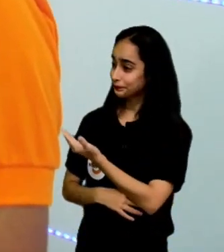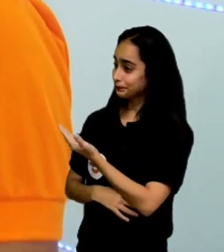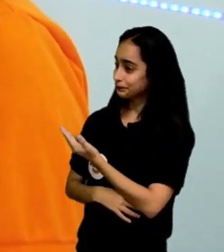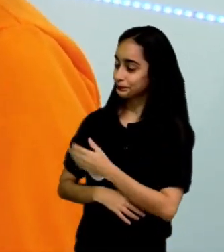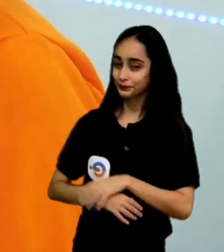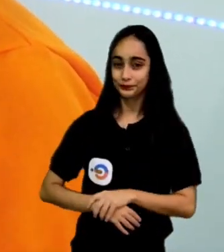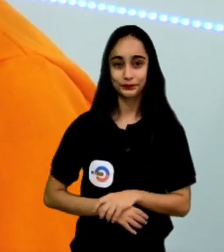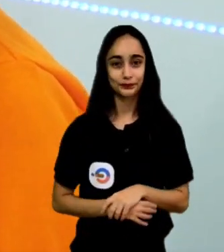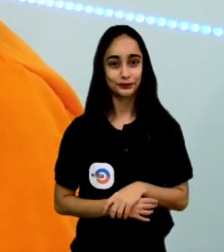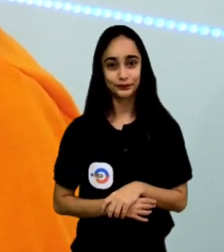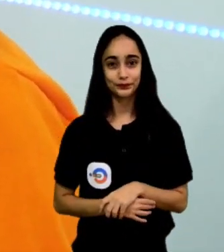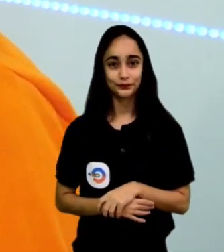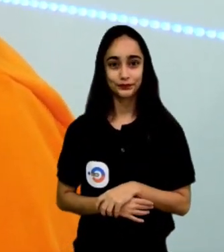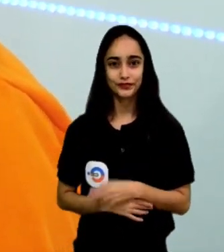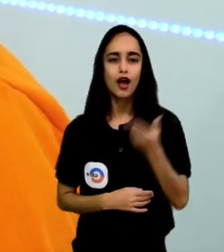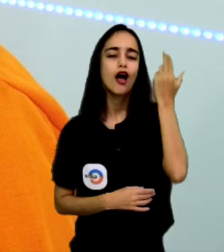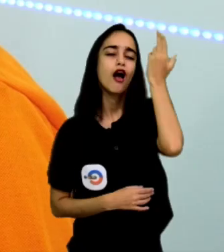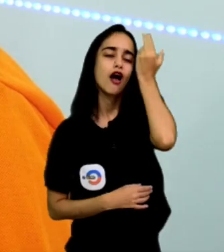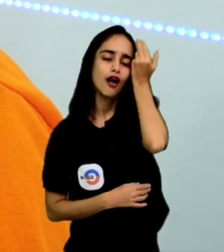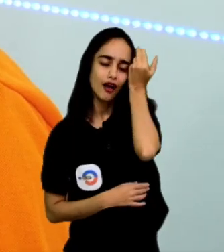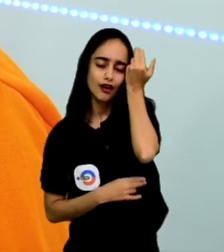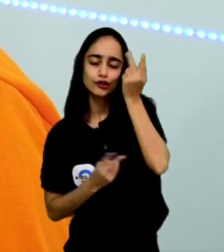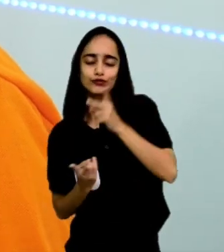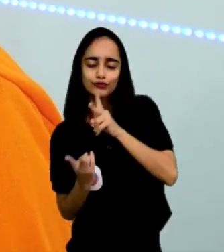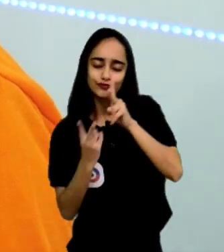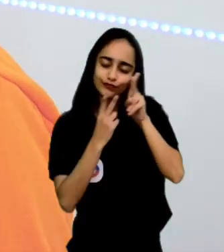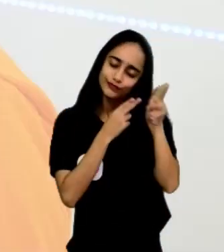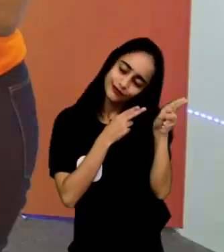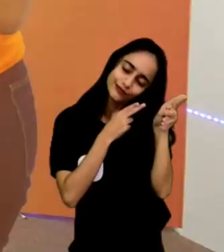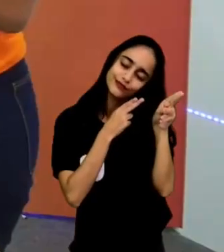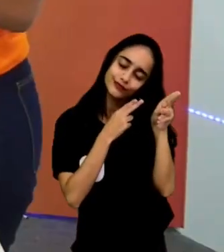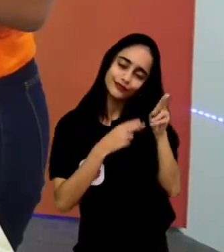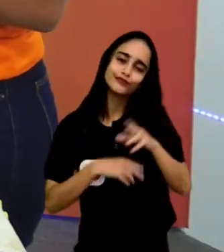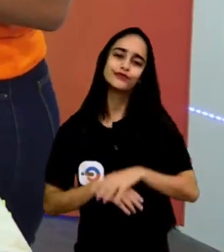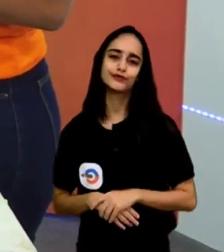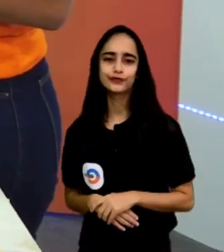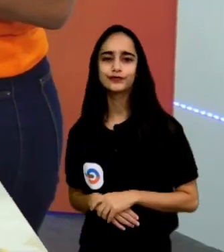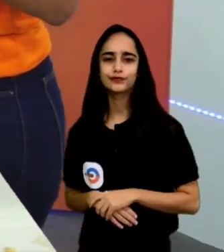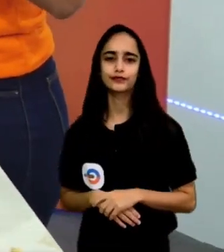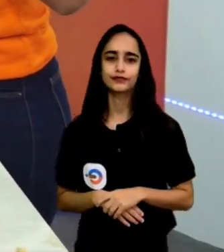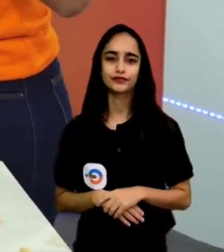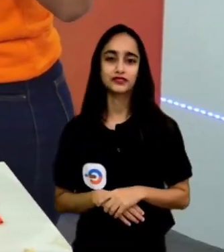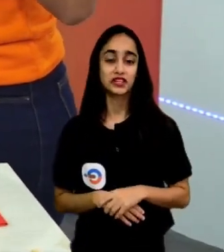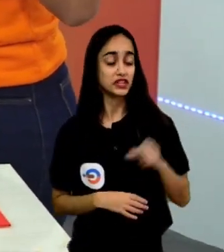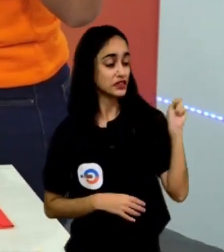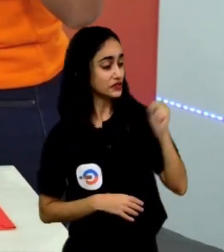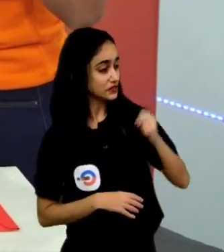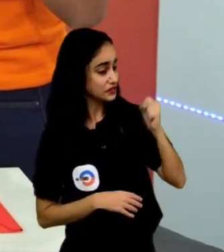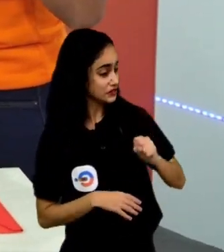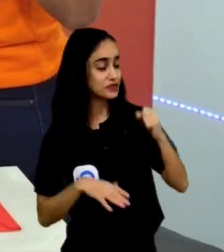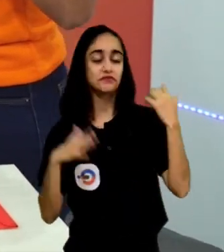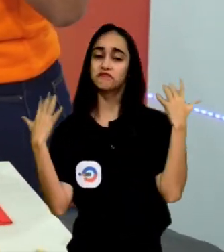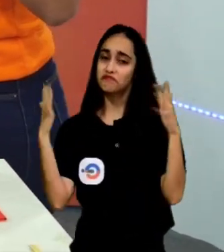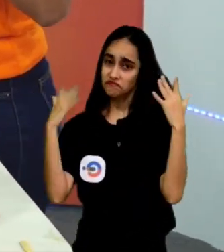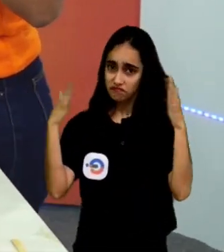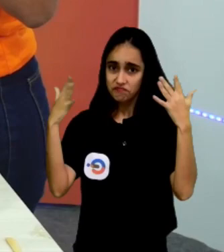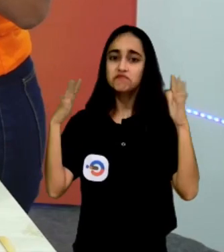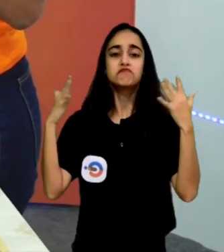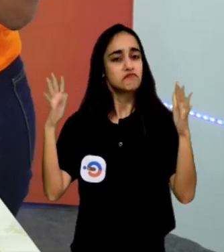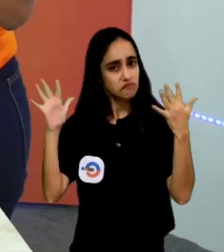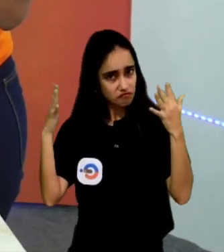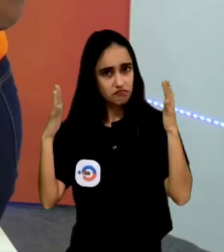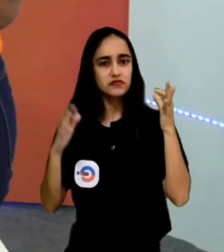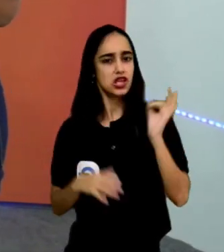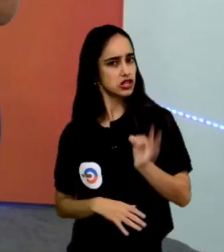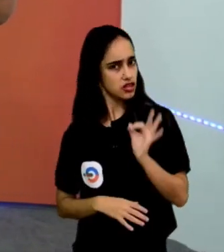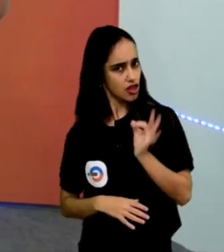A lebre cochilou durante a fábula. Sim, ela acertou. A